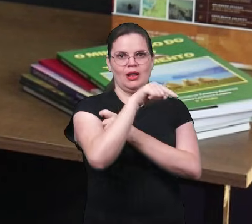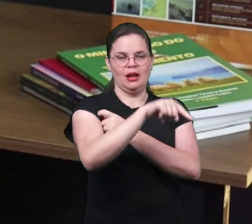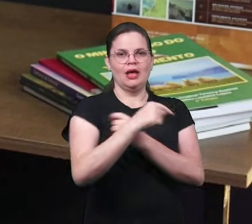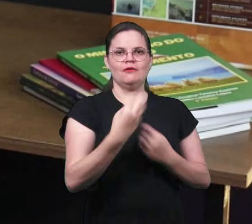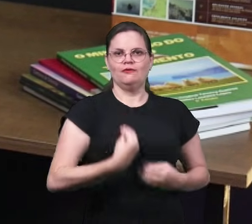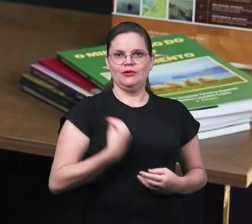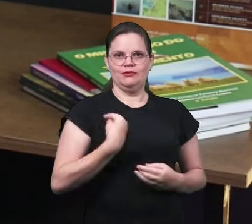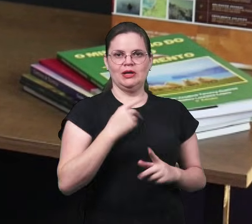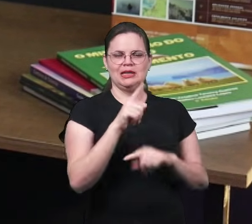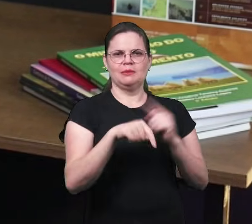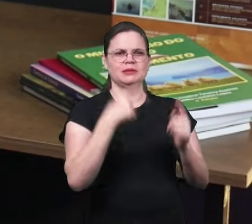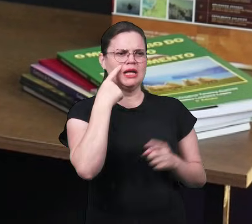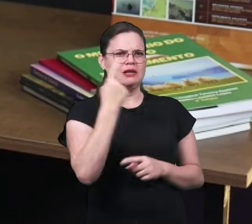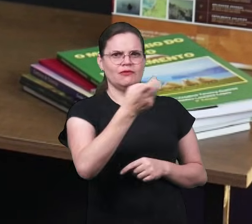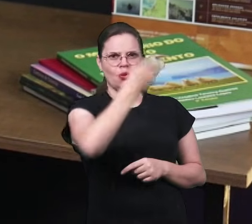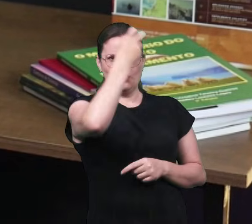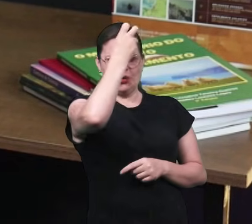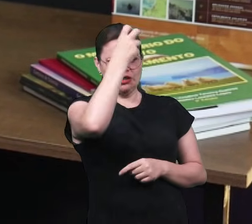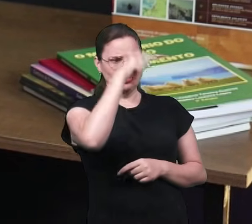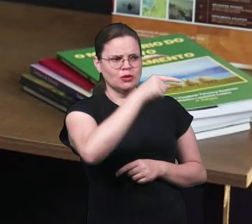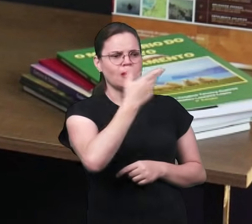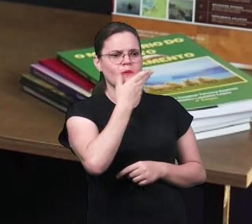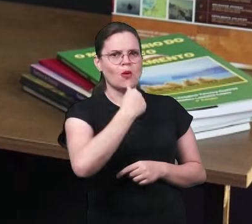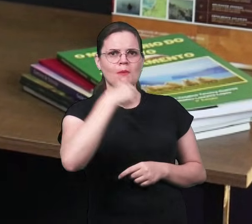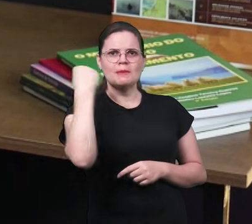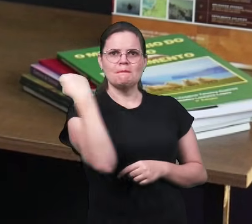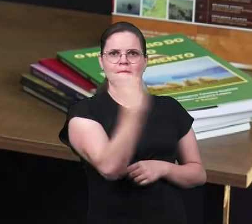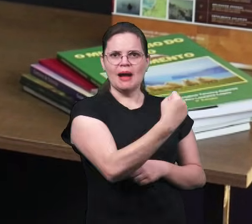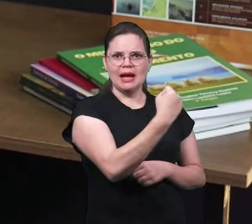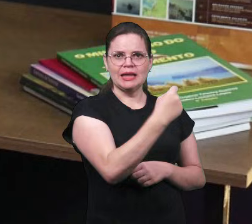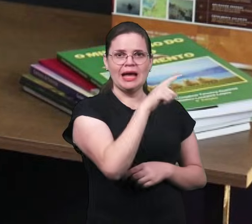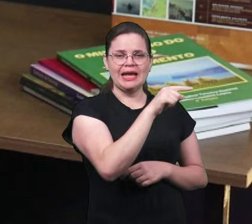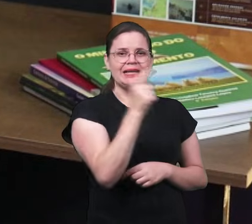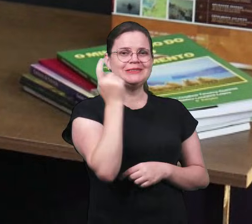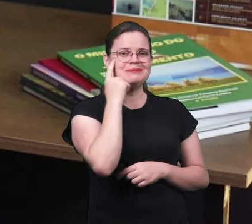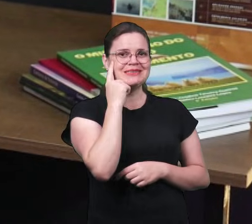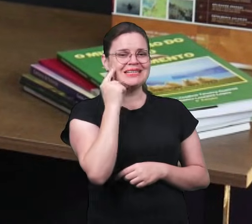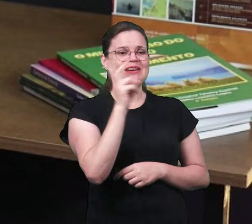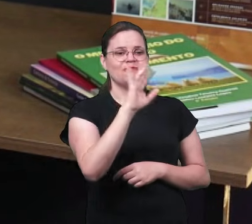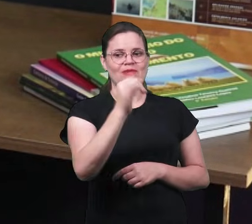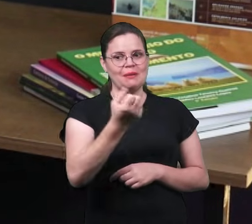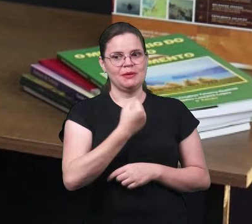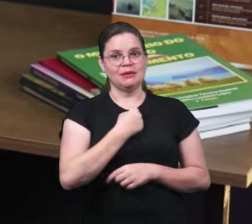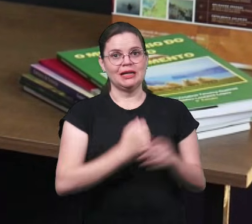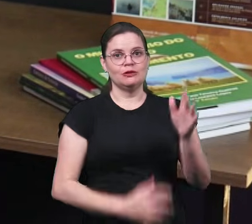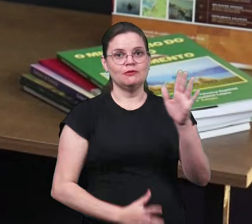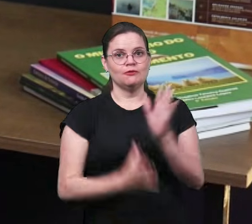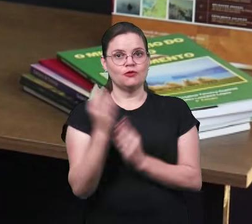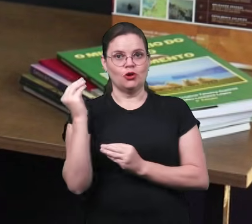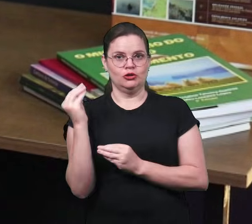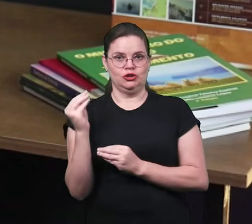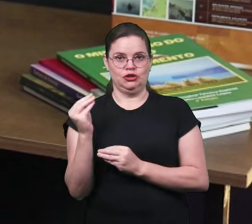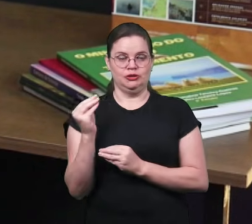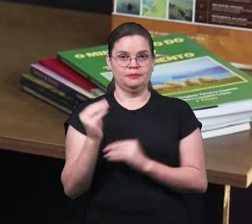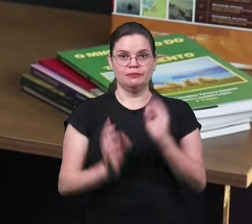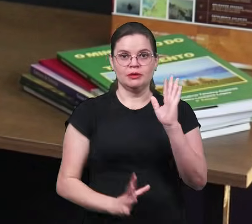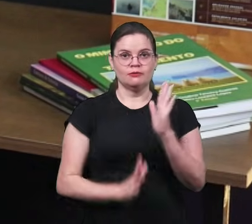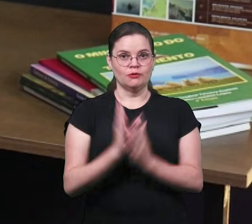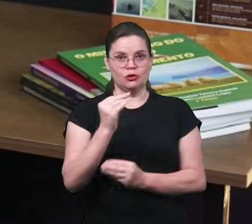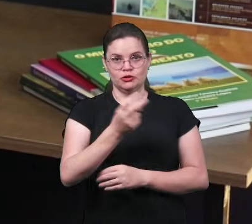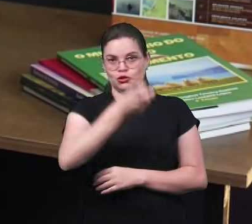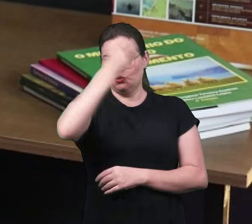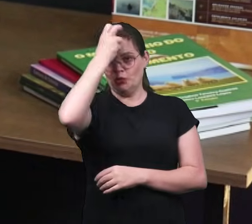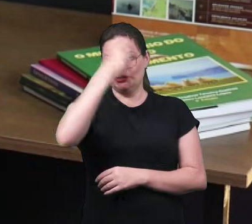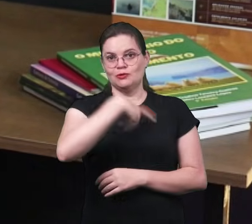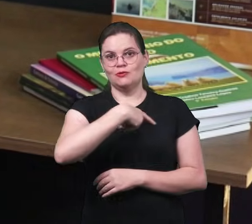dos israelitas que estavam ali, e temendo a morte ali, ele foge do Egito, dos olhos de Faraó.